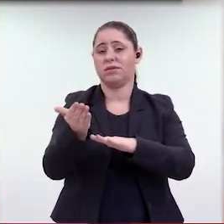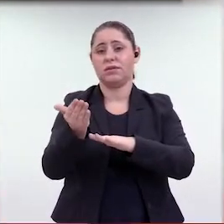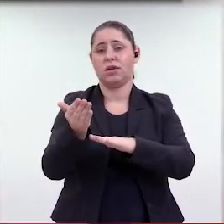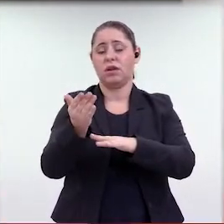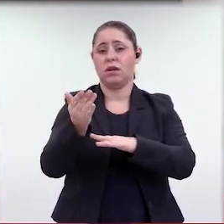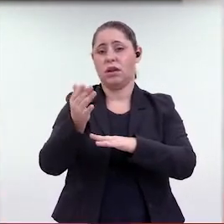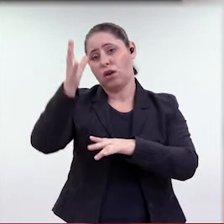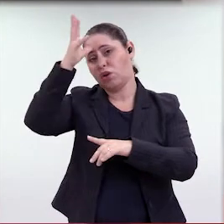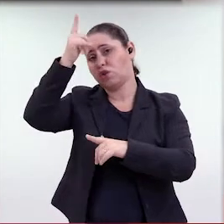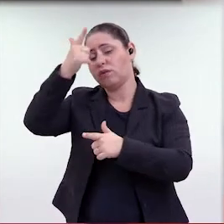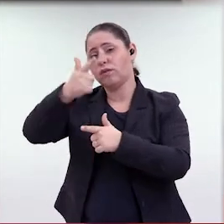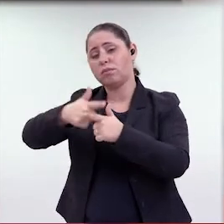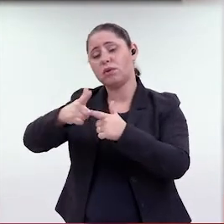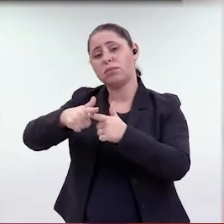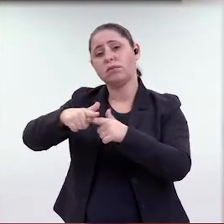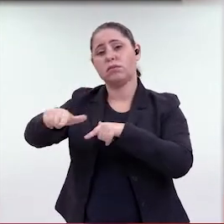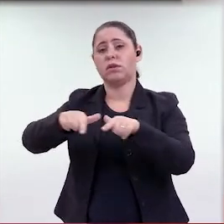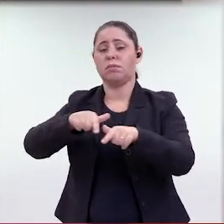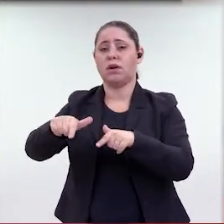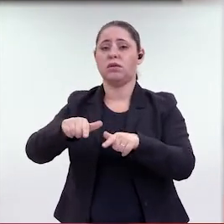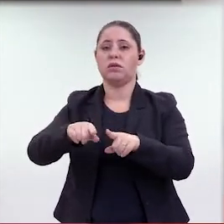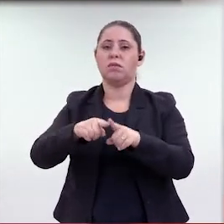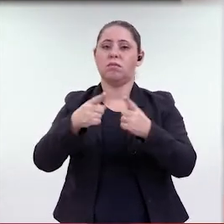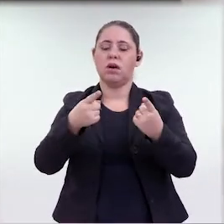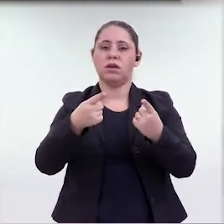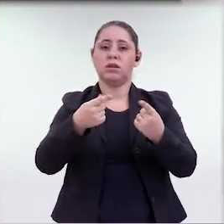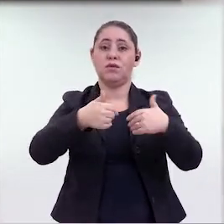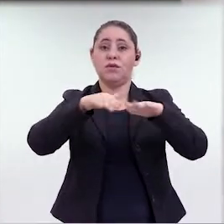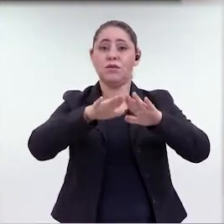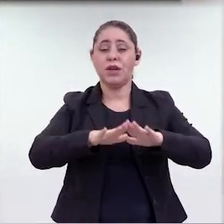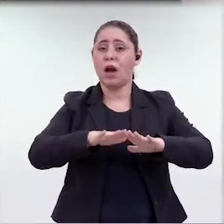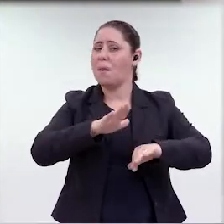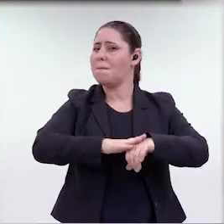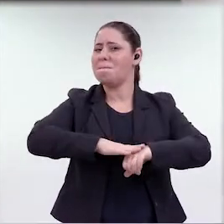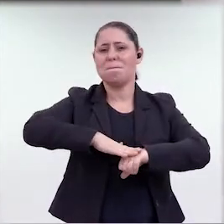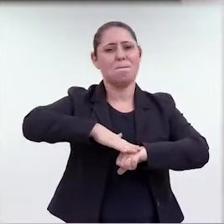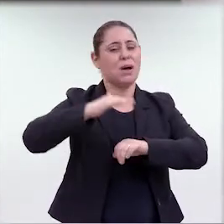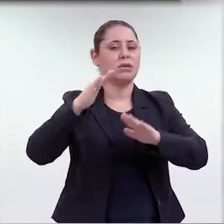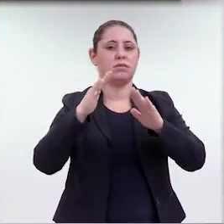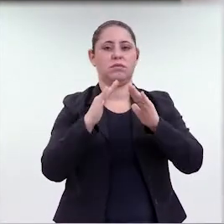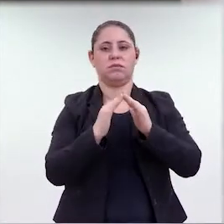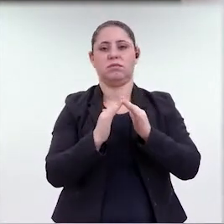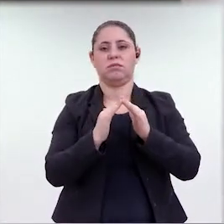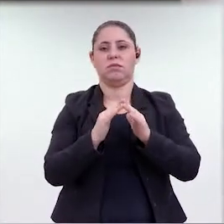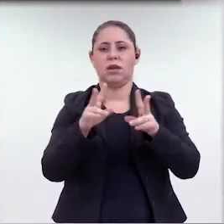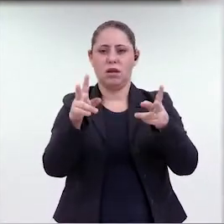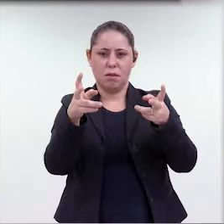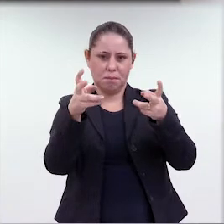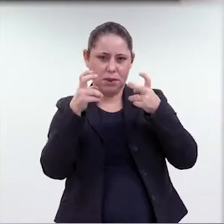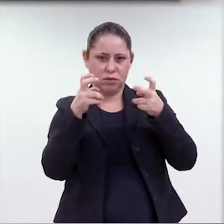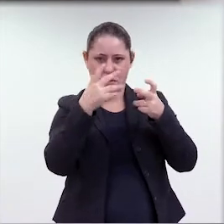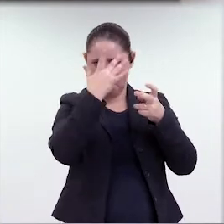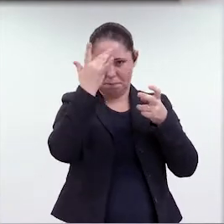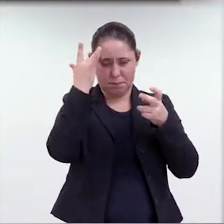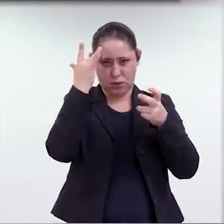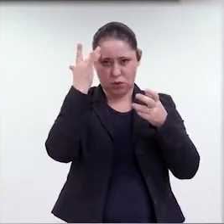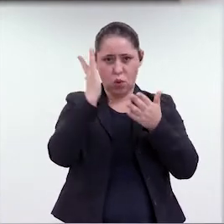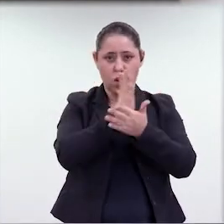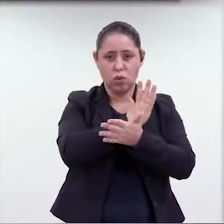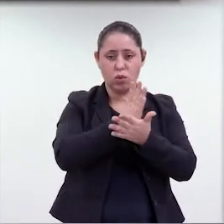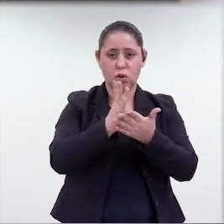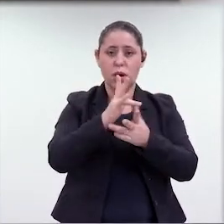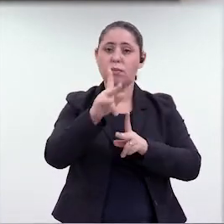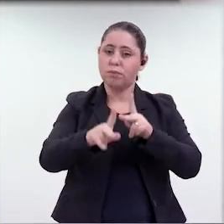do trabalho. Mas, assim, ficar ao máximo possível, eu percebo que algumas pessoas, parte da